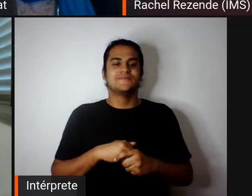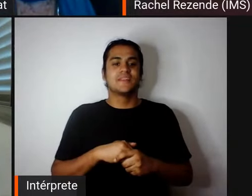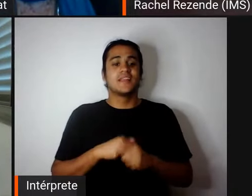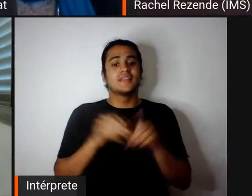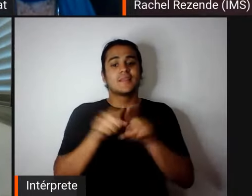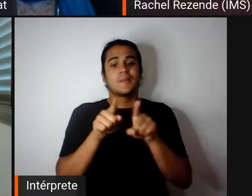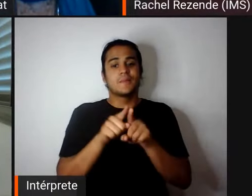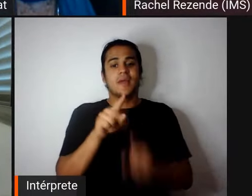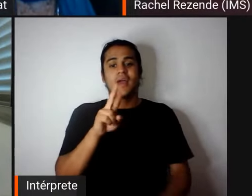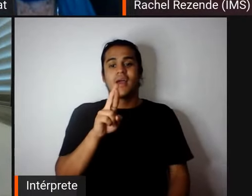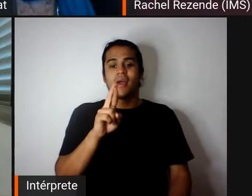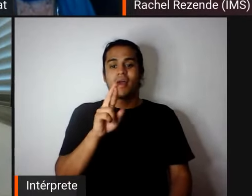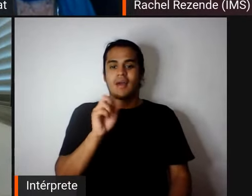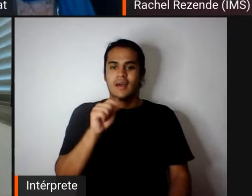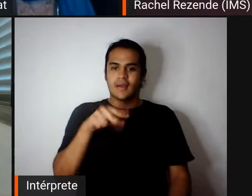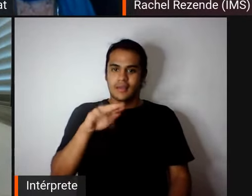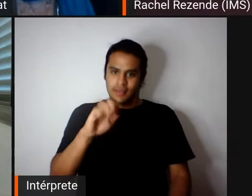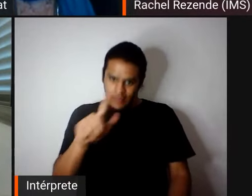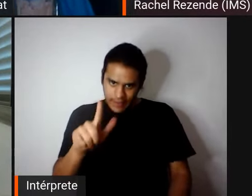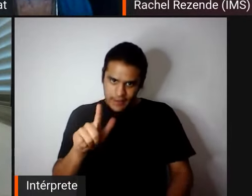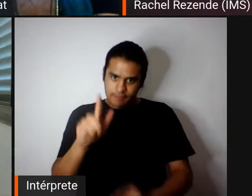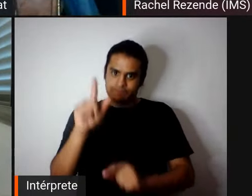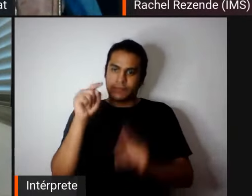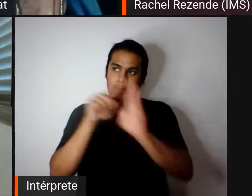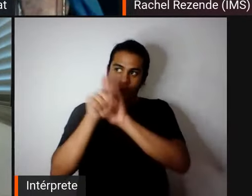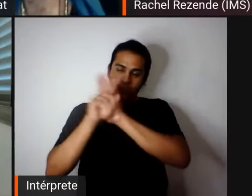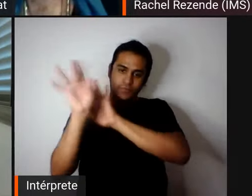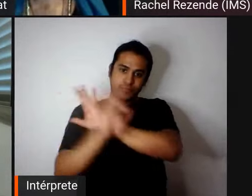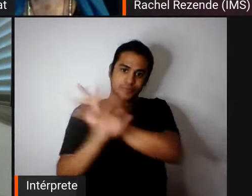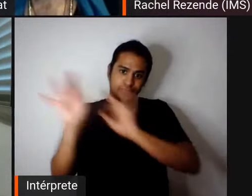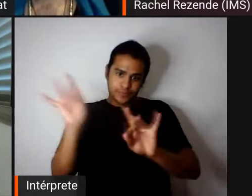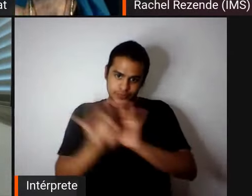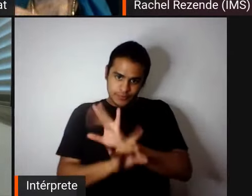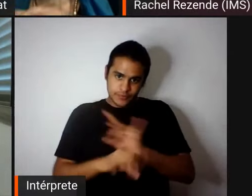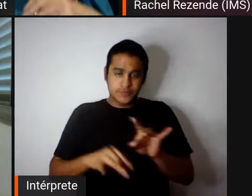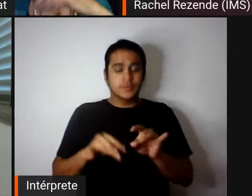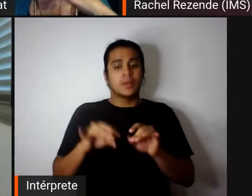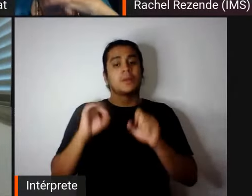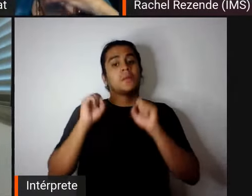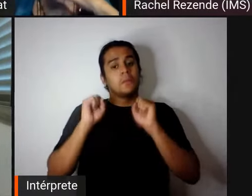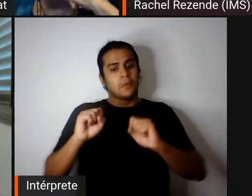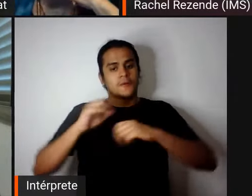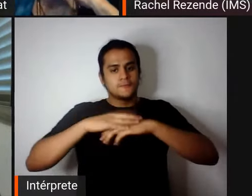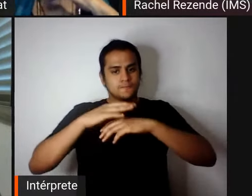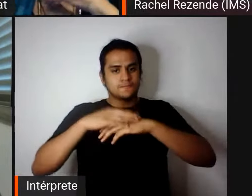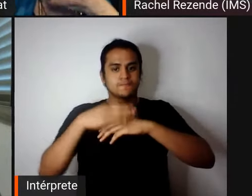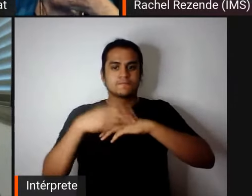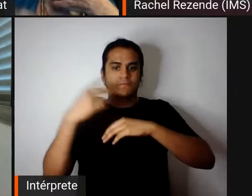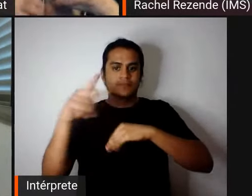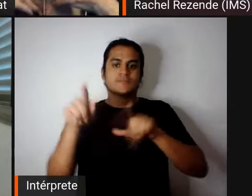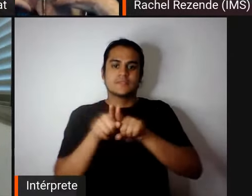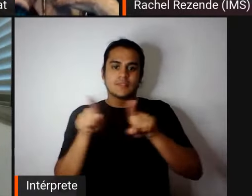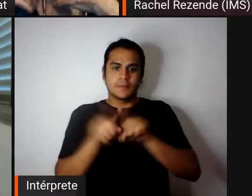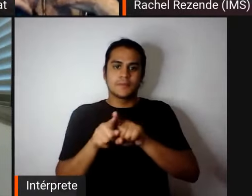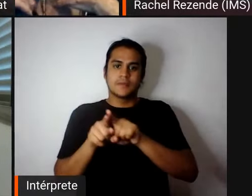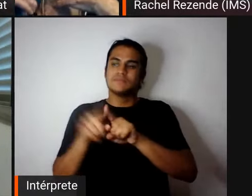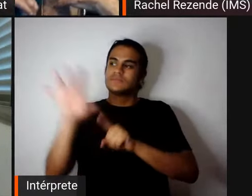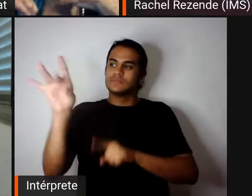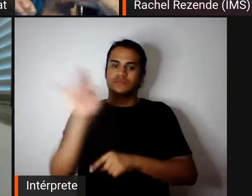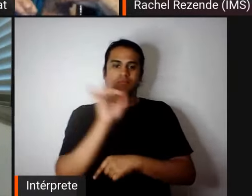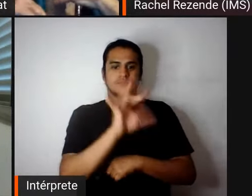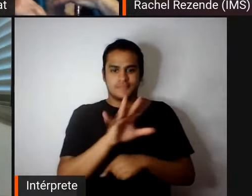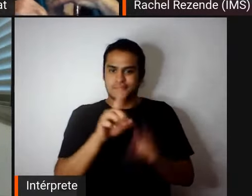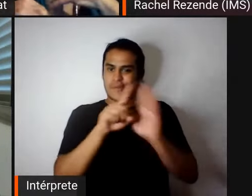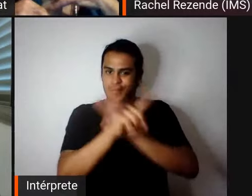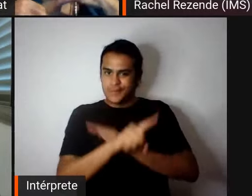é que está... Né, compilando um pouco, e ela pode, então, começar a também te retransmitir isso, né, para